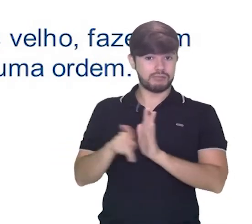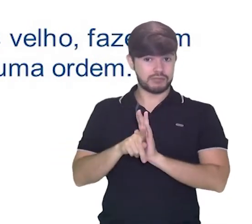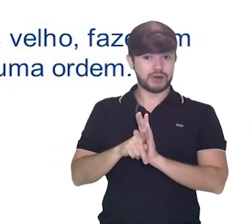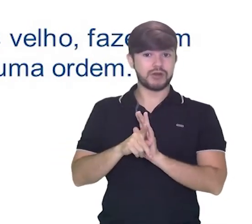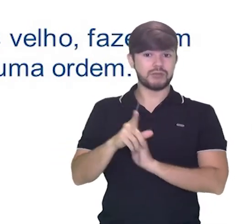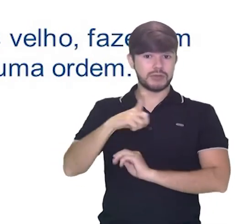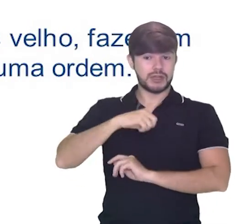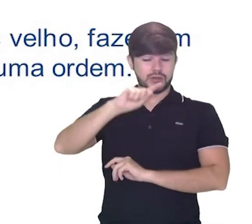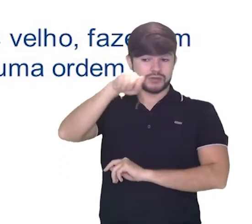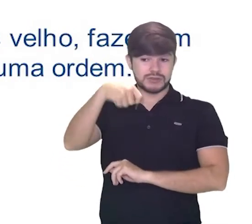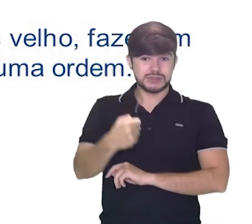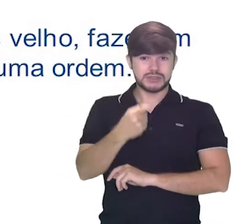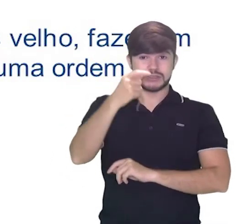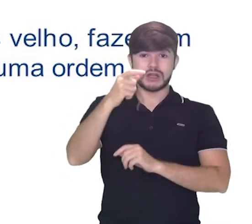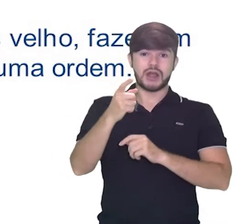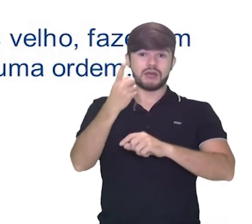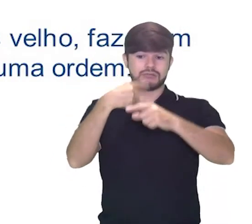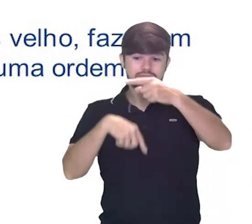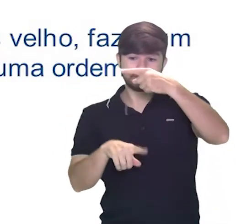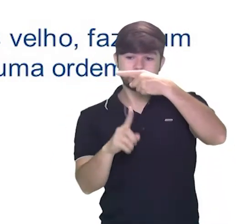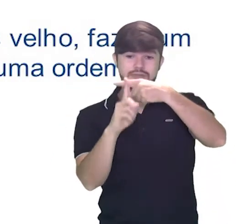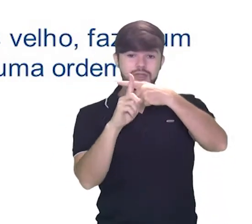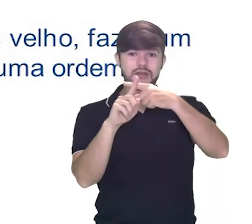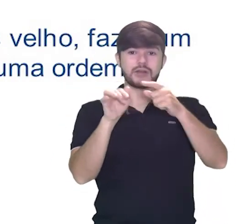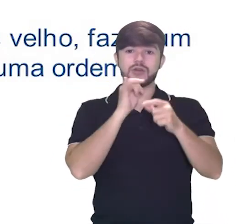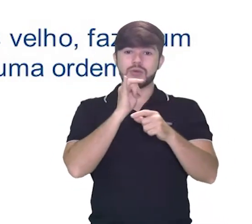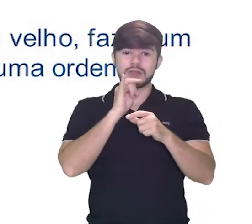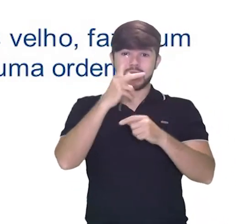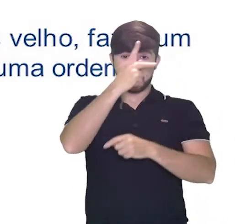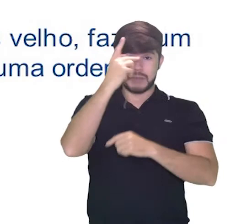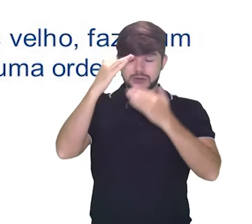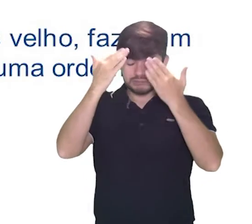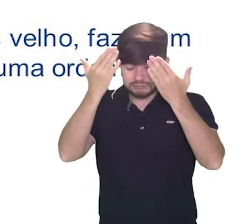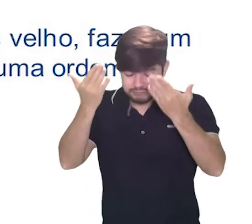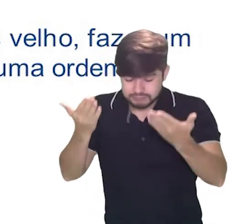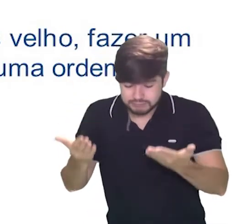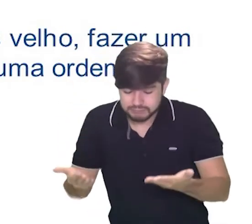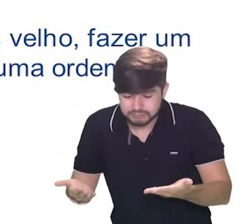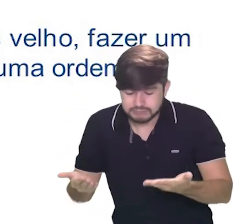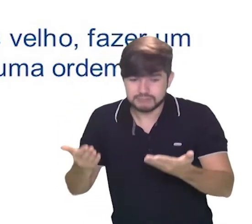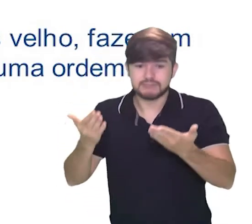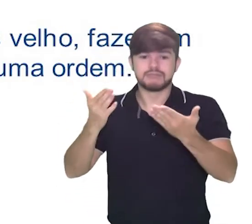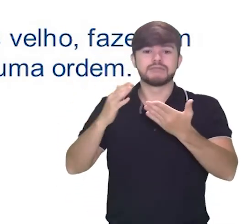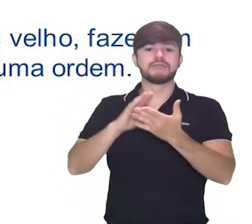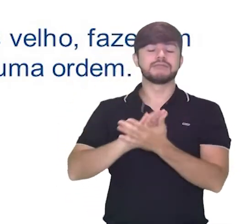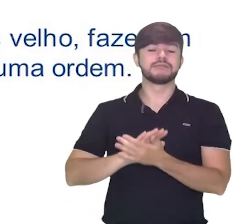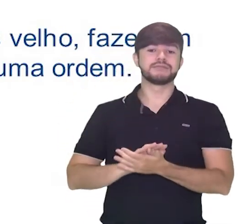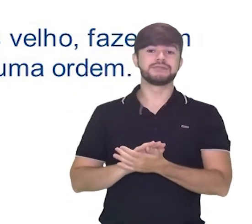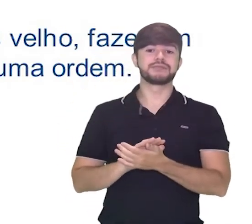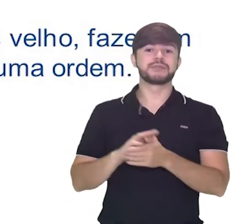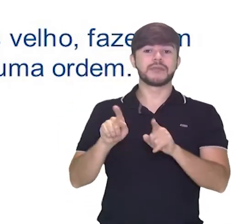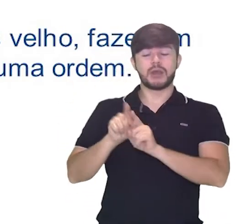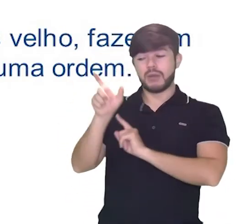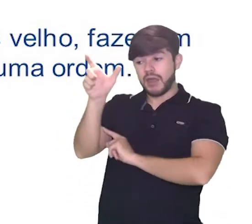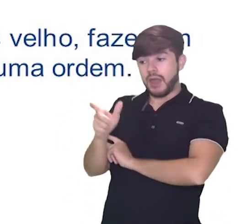cristã, na religião cristã, nós temos o sinal da cruz, onde você curva-se,